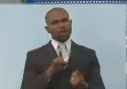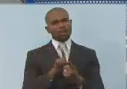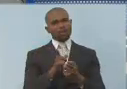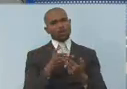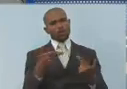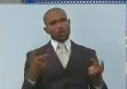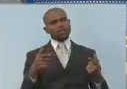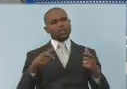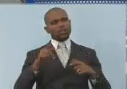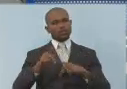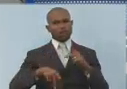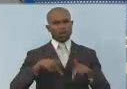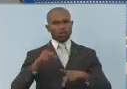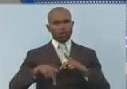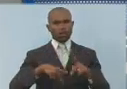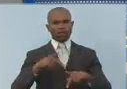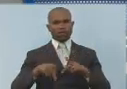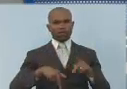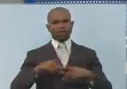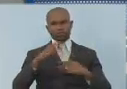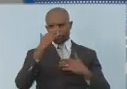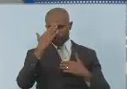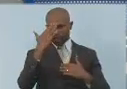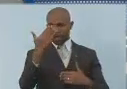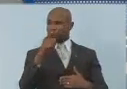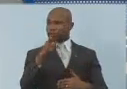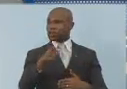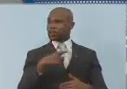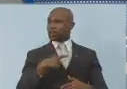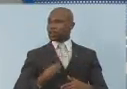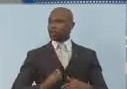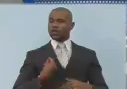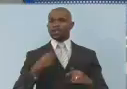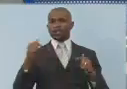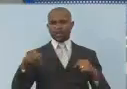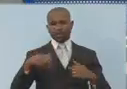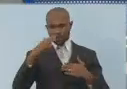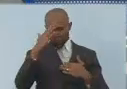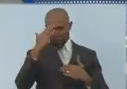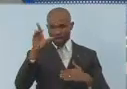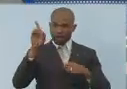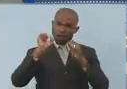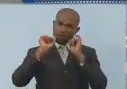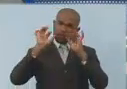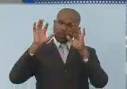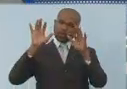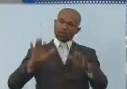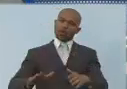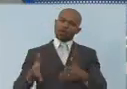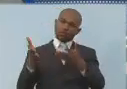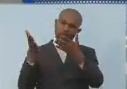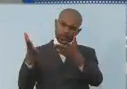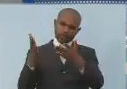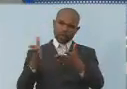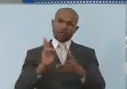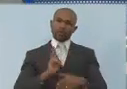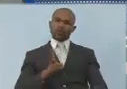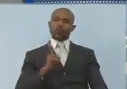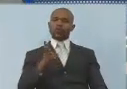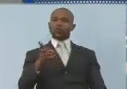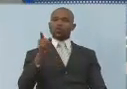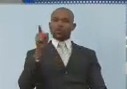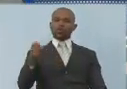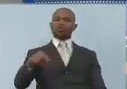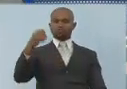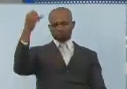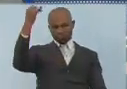ali da população. Obrigado aí pela tua presença, Deus abençoe a tua vida, continue te dando